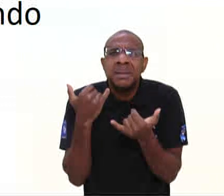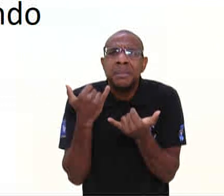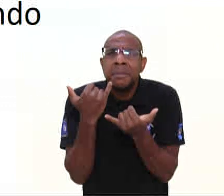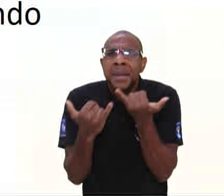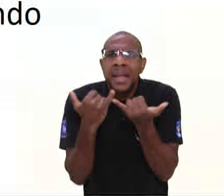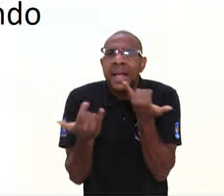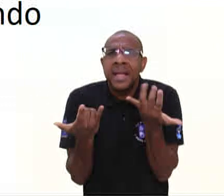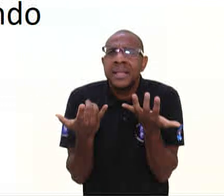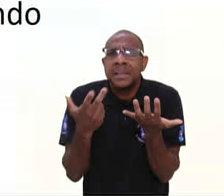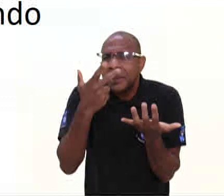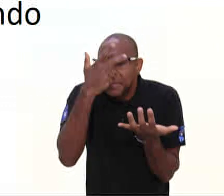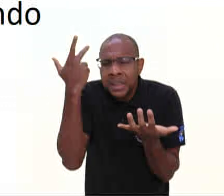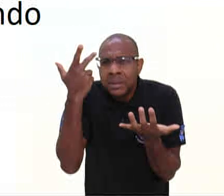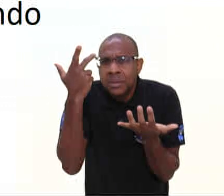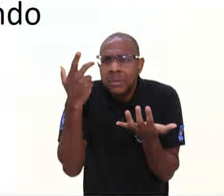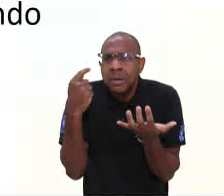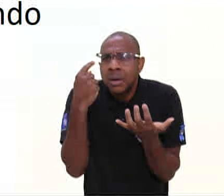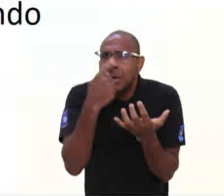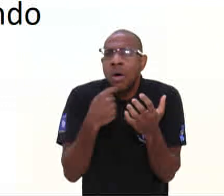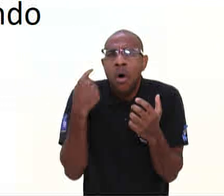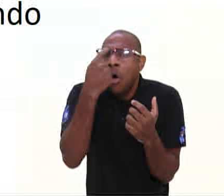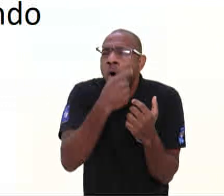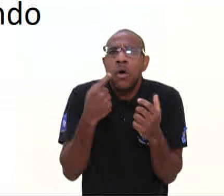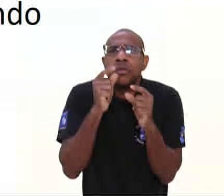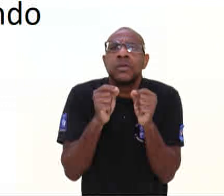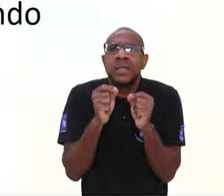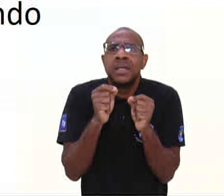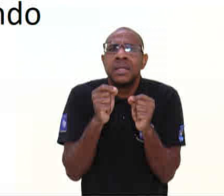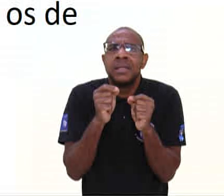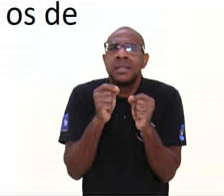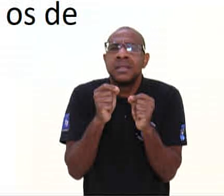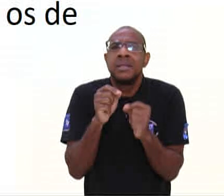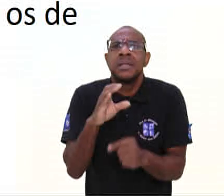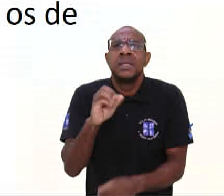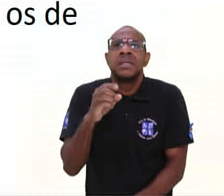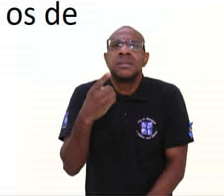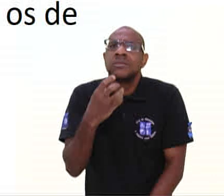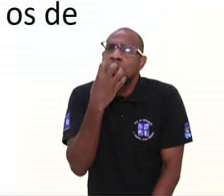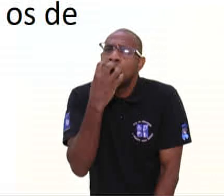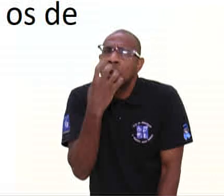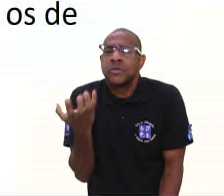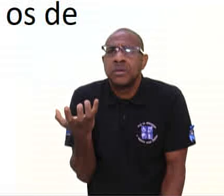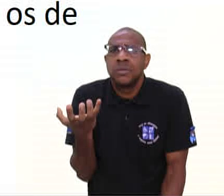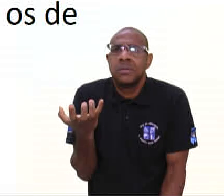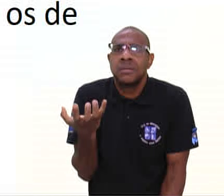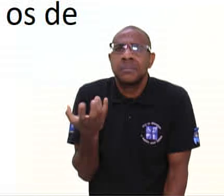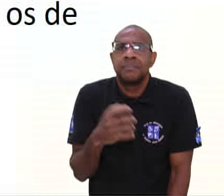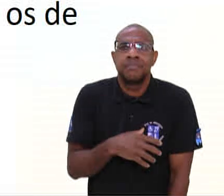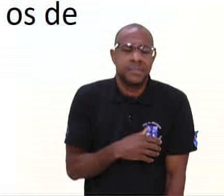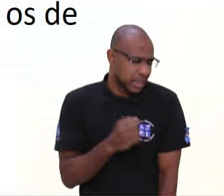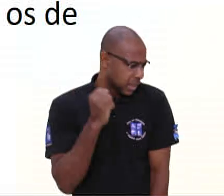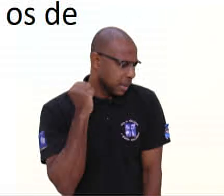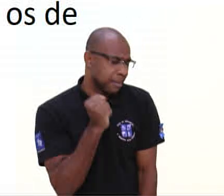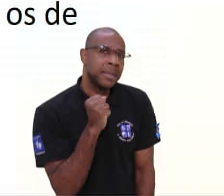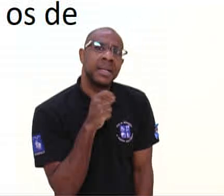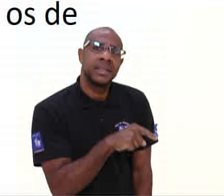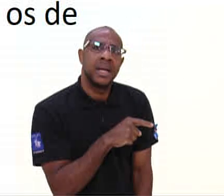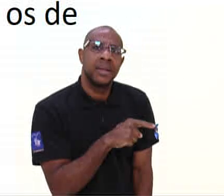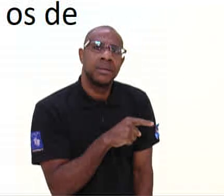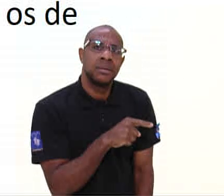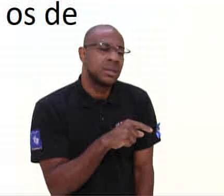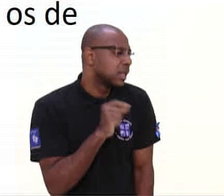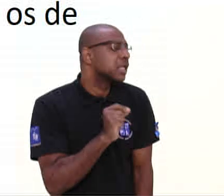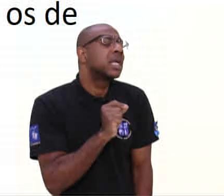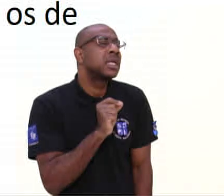de cão, determinaram, era o demo. Povo prascóvio, mataram, dono dele nem sei